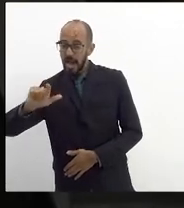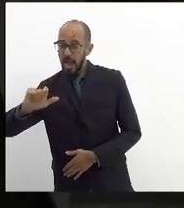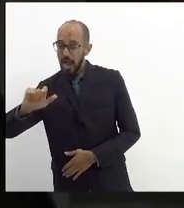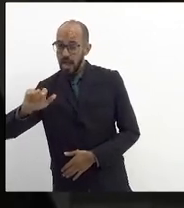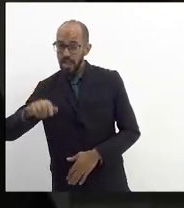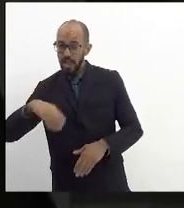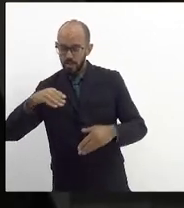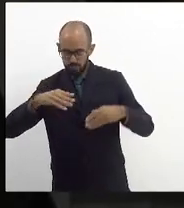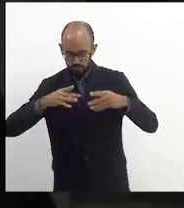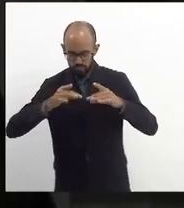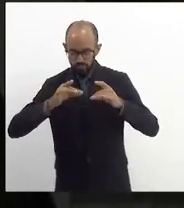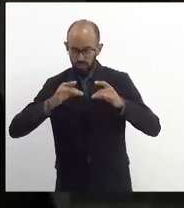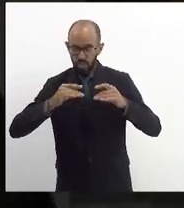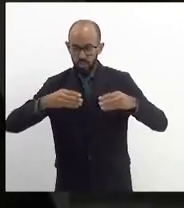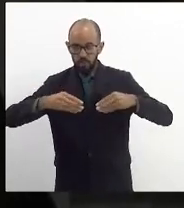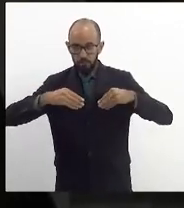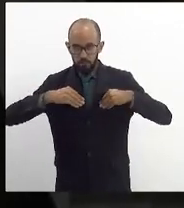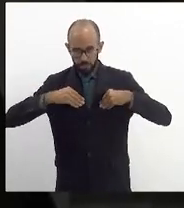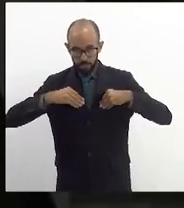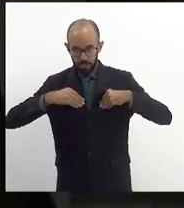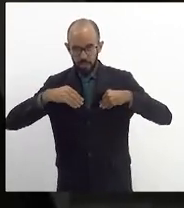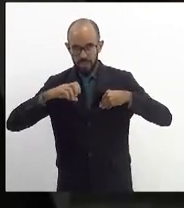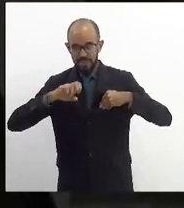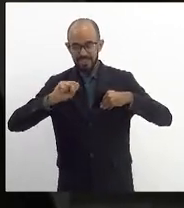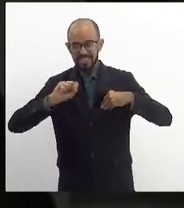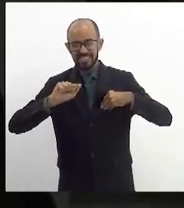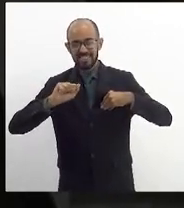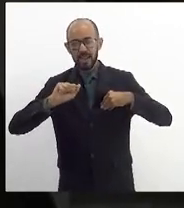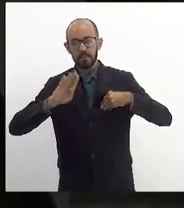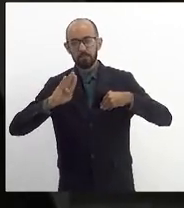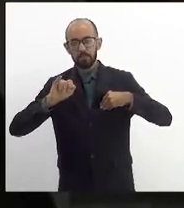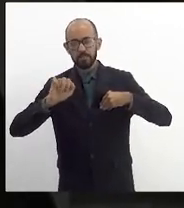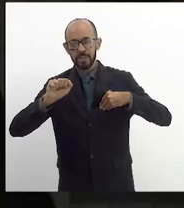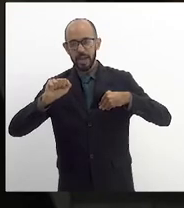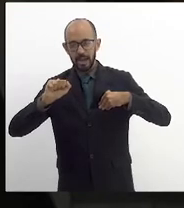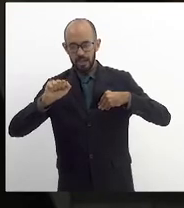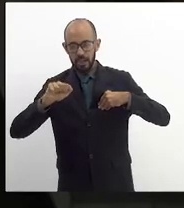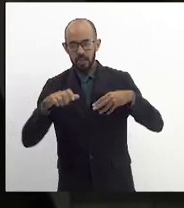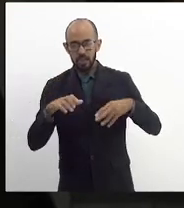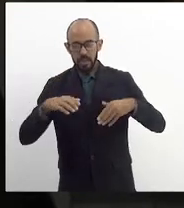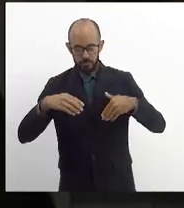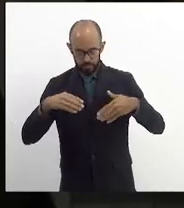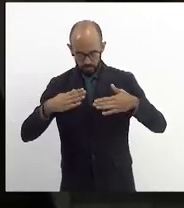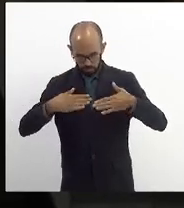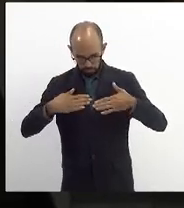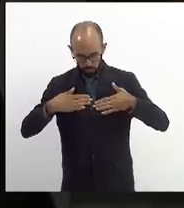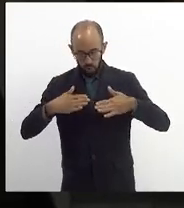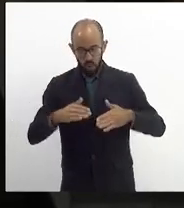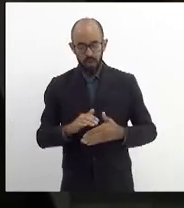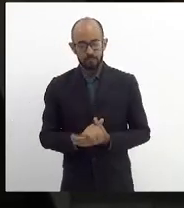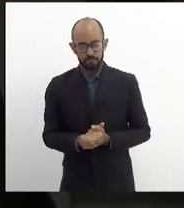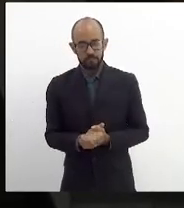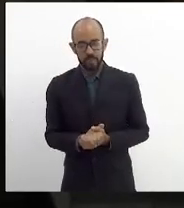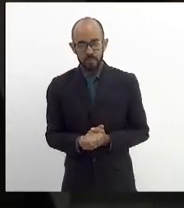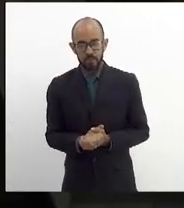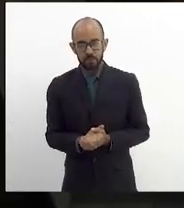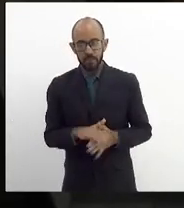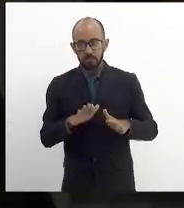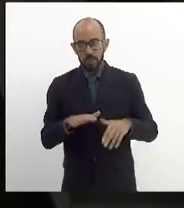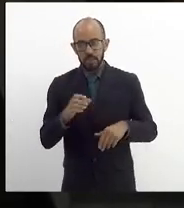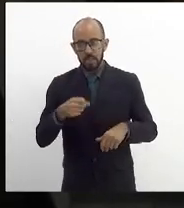imagine eu tô pegado a chave doença fictícia estou com espinhela caída aí vou lá no plano e